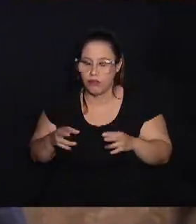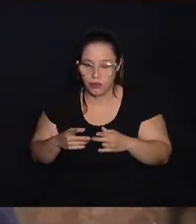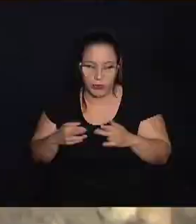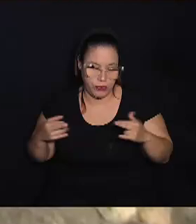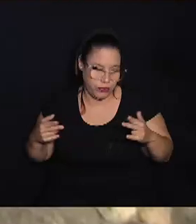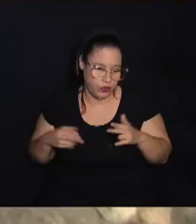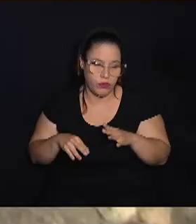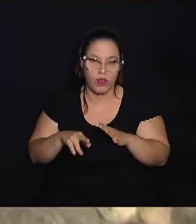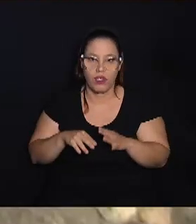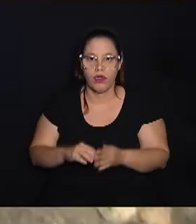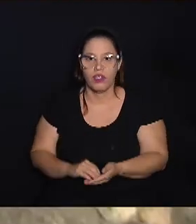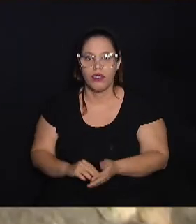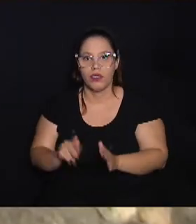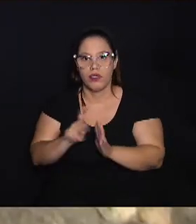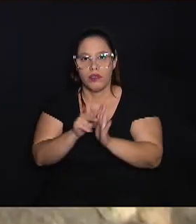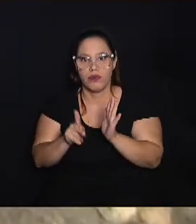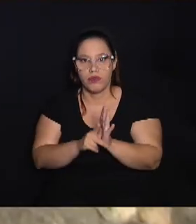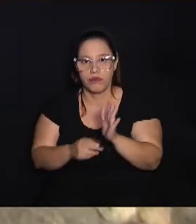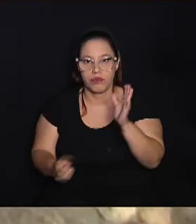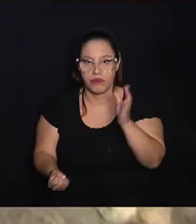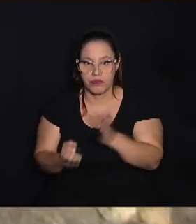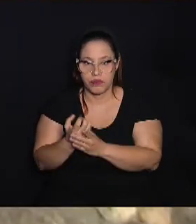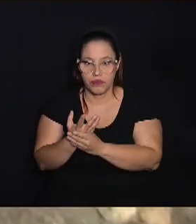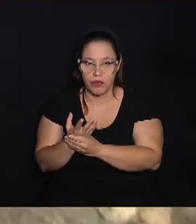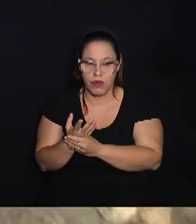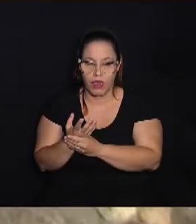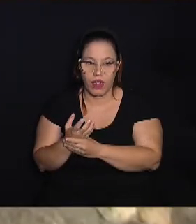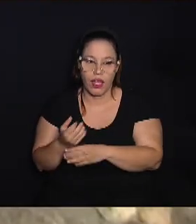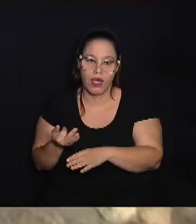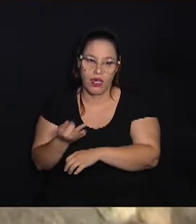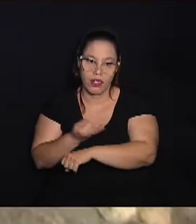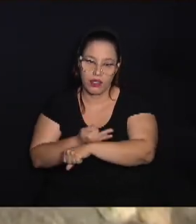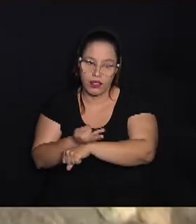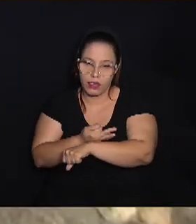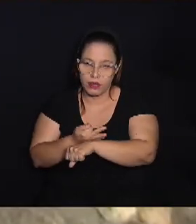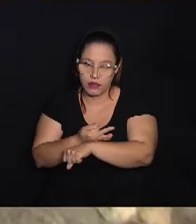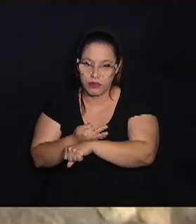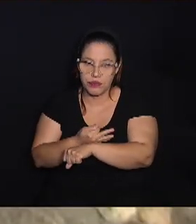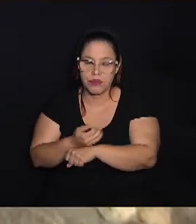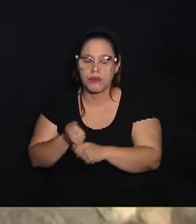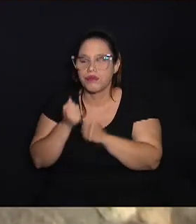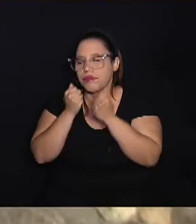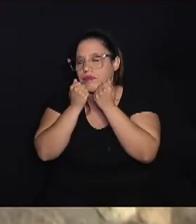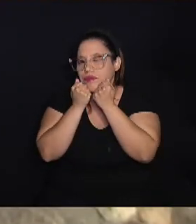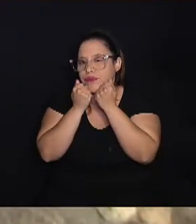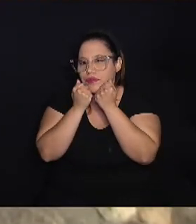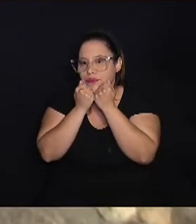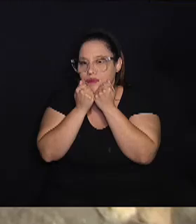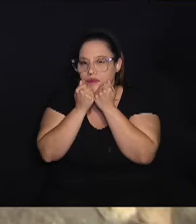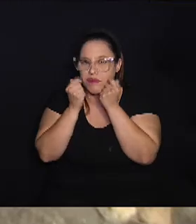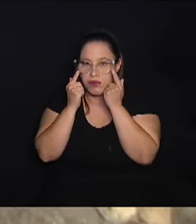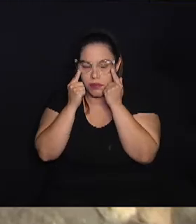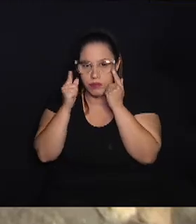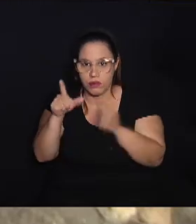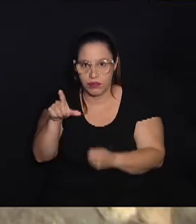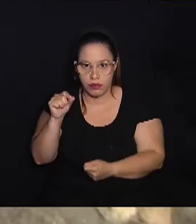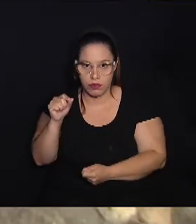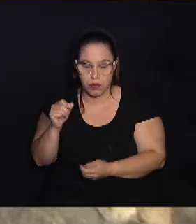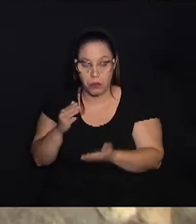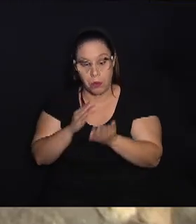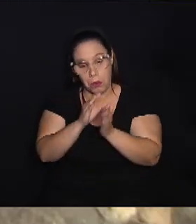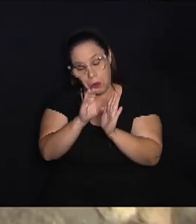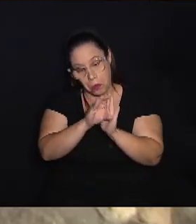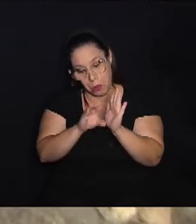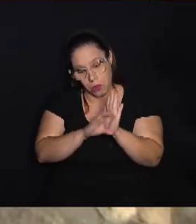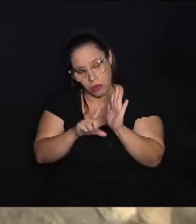e oficinas. Nós criamos a Academia de Férias, que durante o mês de julho eles têm uma opção, um cardápio, para